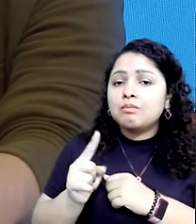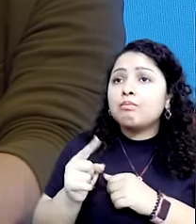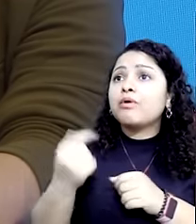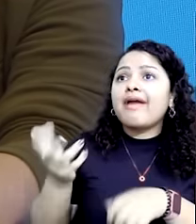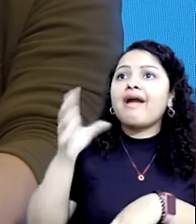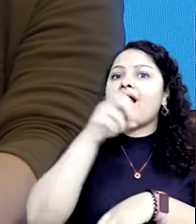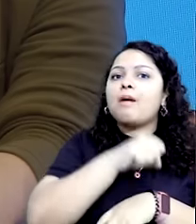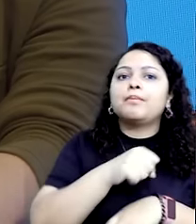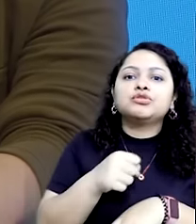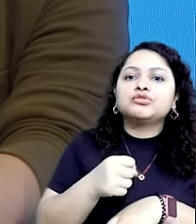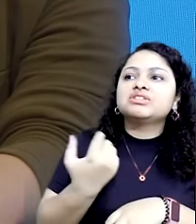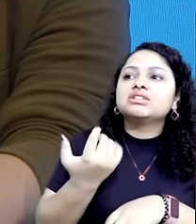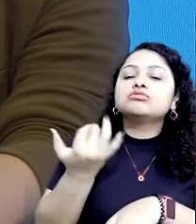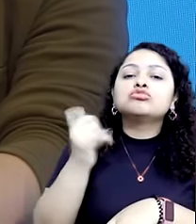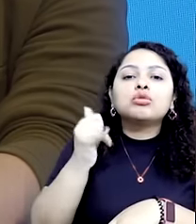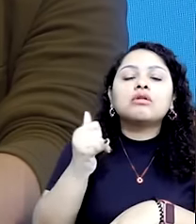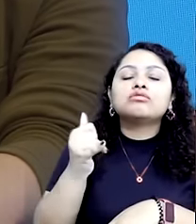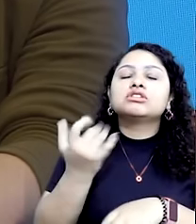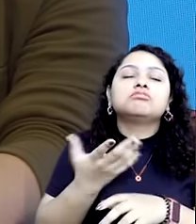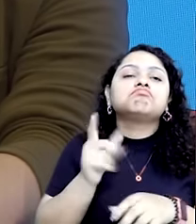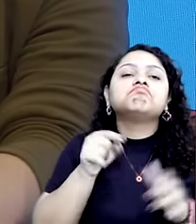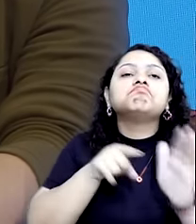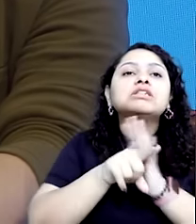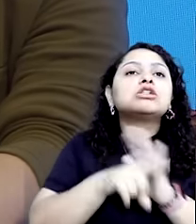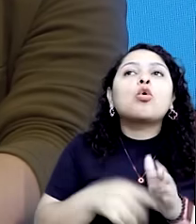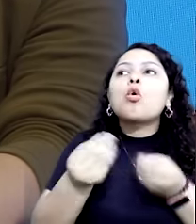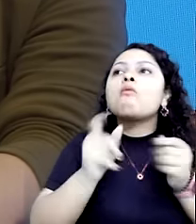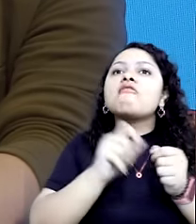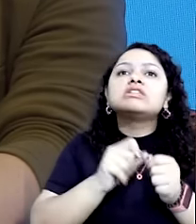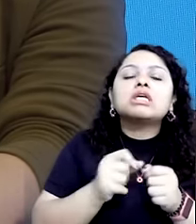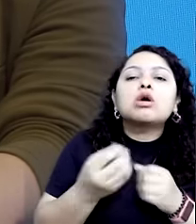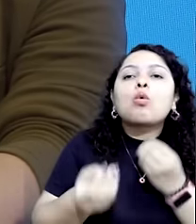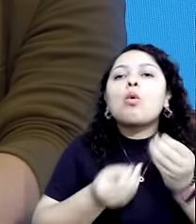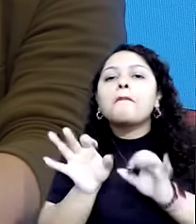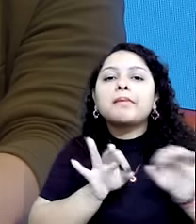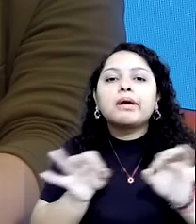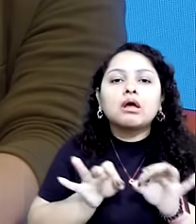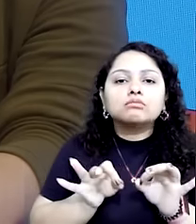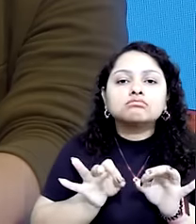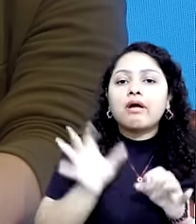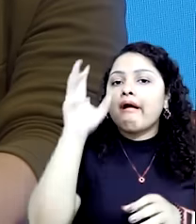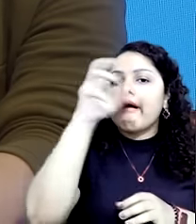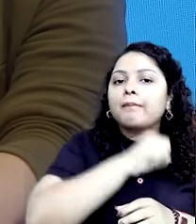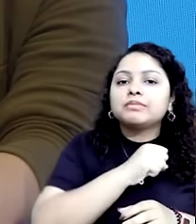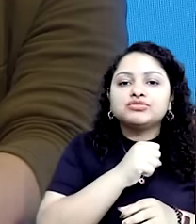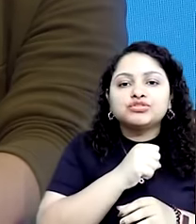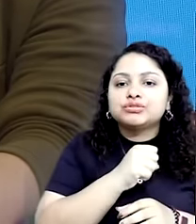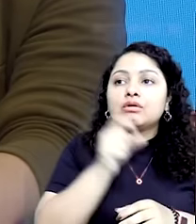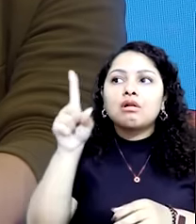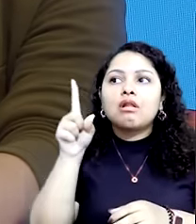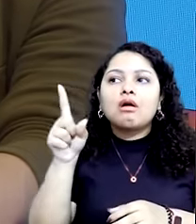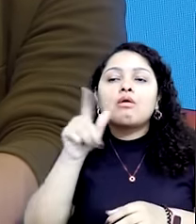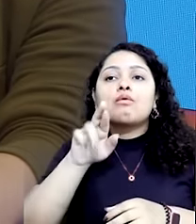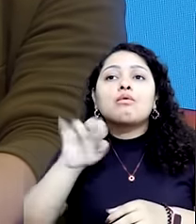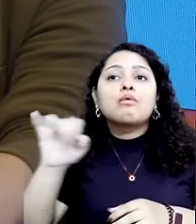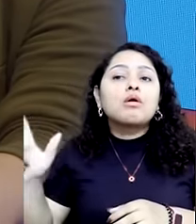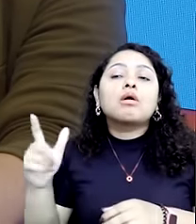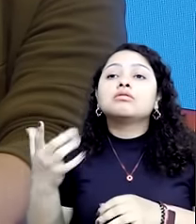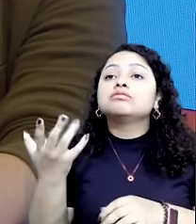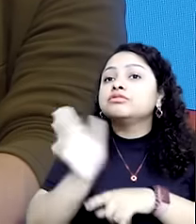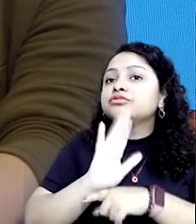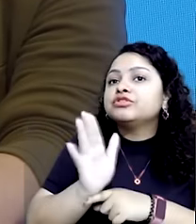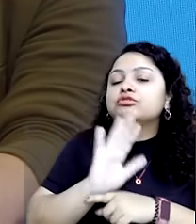prático você tá ali você pega o celular você como fazer tal coisa como fazer tal coisa então é rapidinho então eu aprendi a mexer no no no próprio assistindo